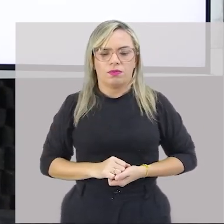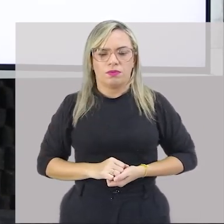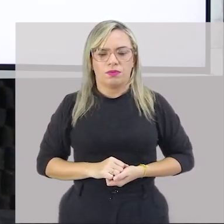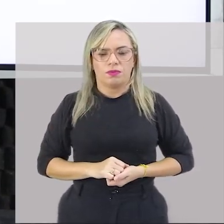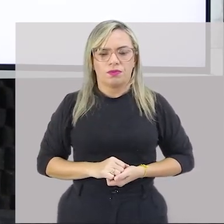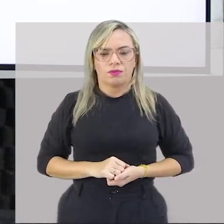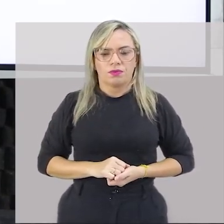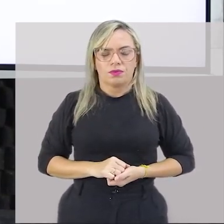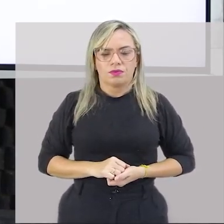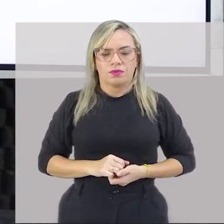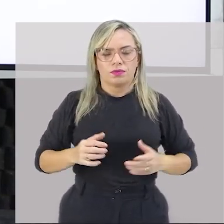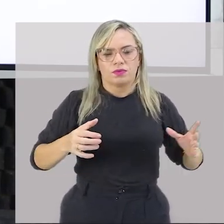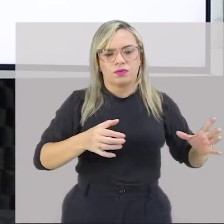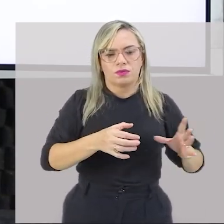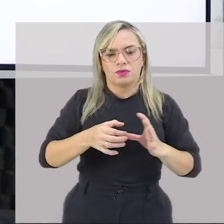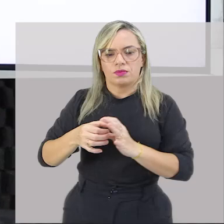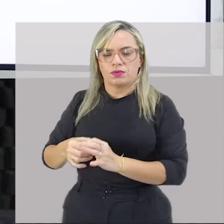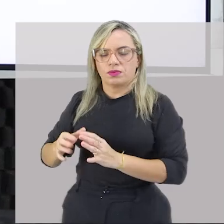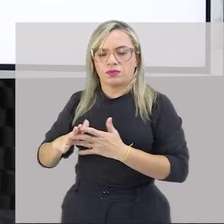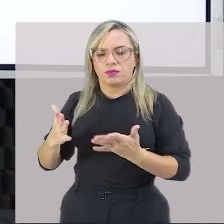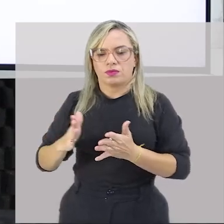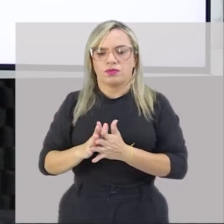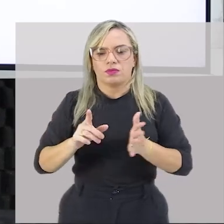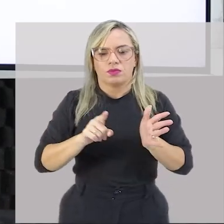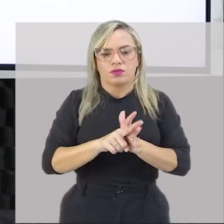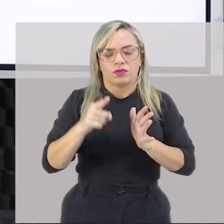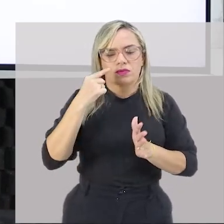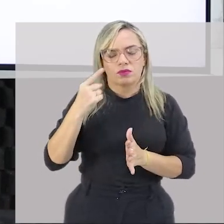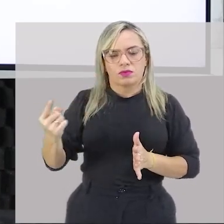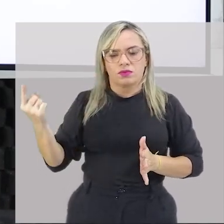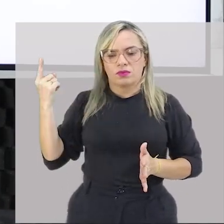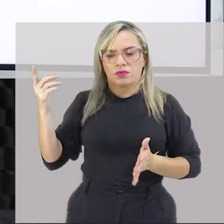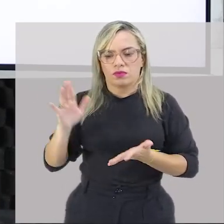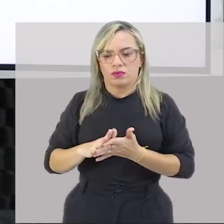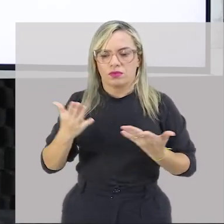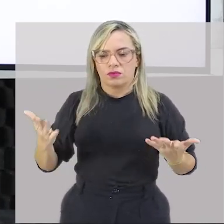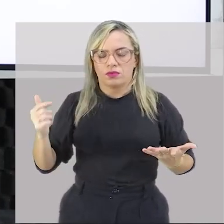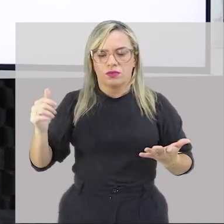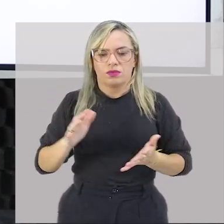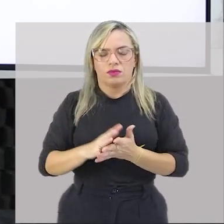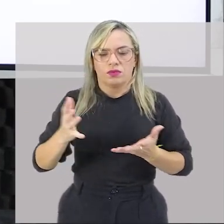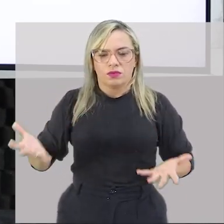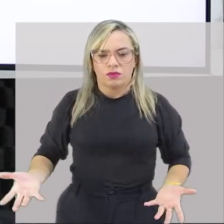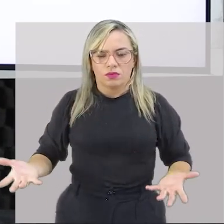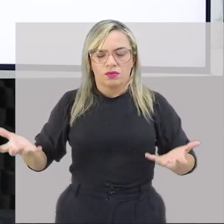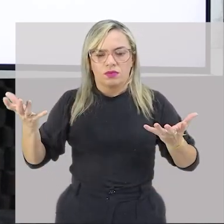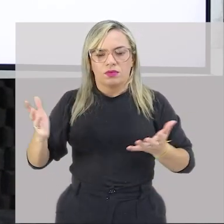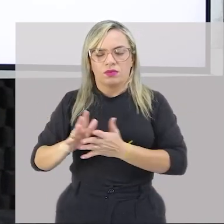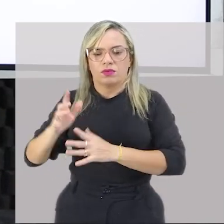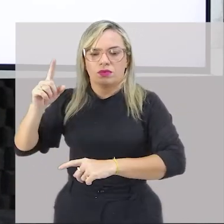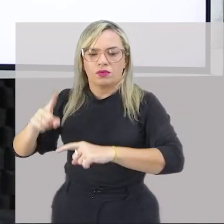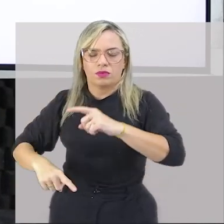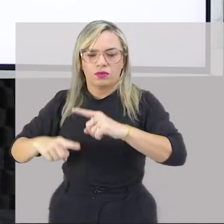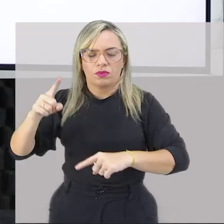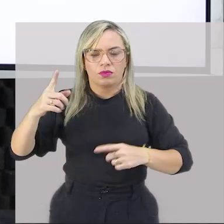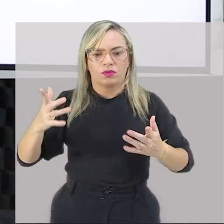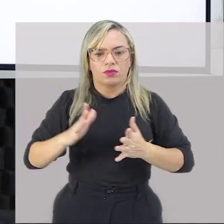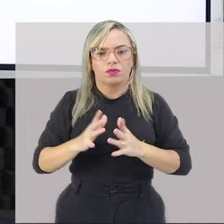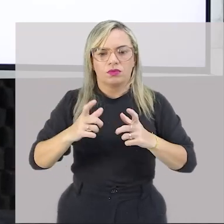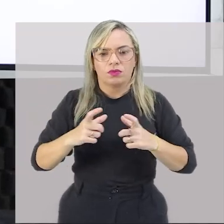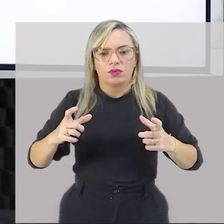Essa situação é uma questão que a gente chama de equilíbrio de corpo extenso.